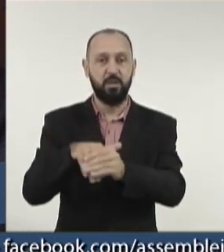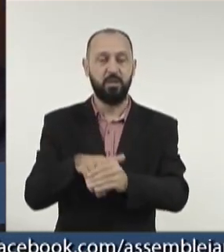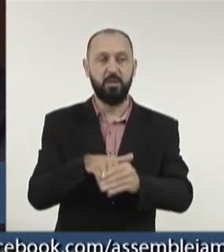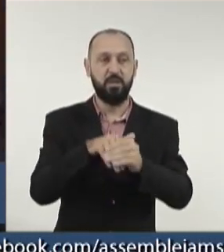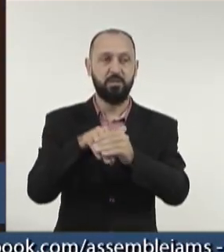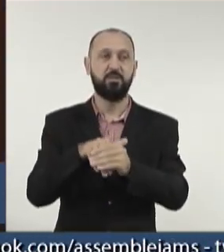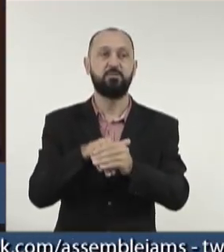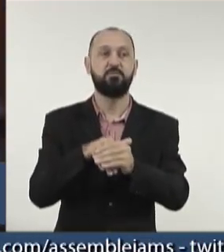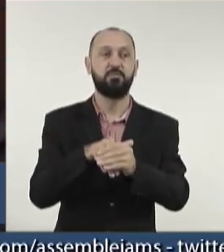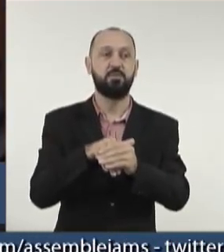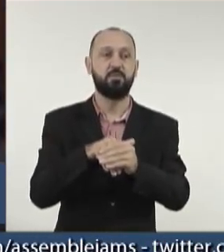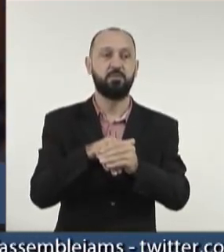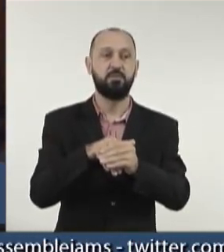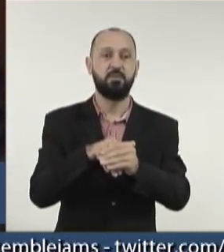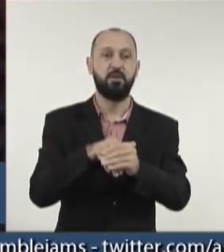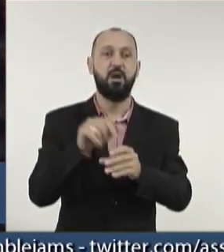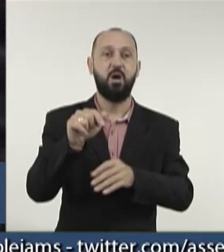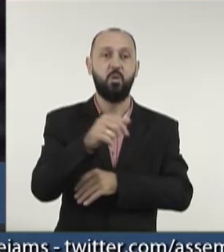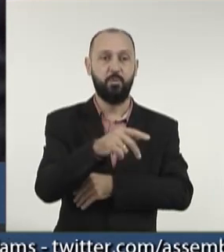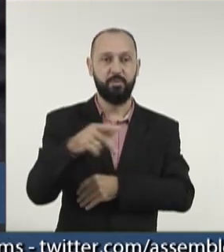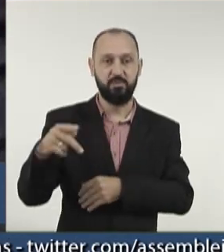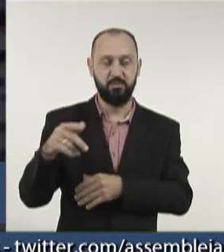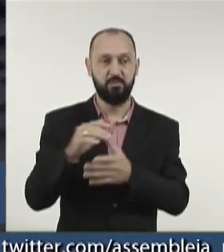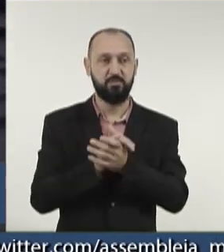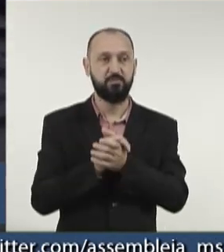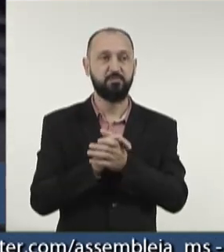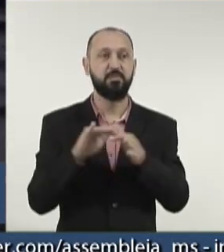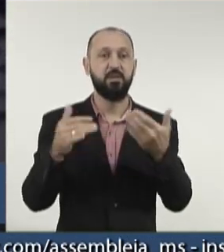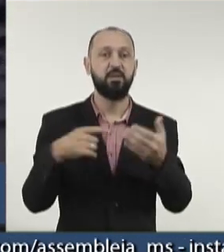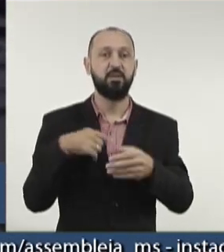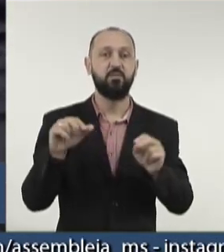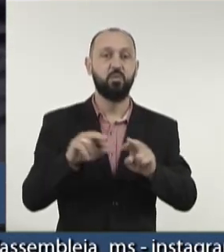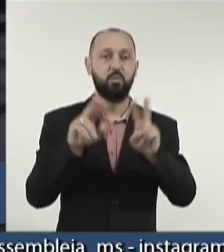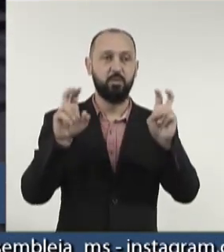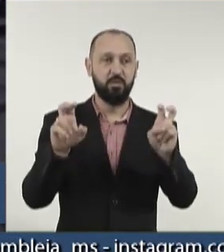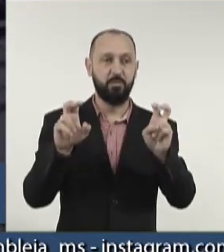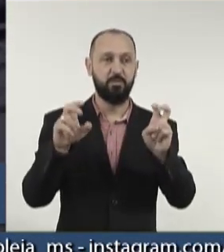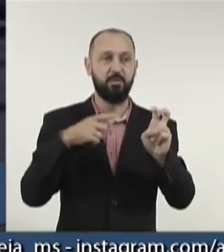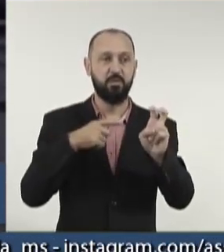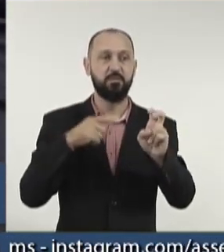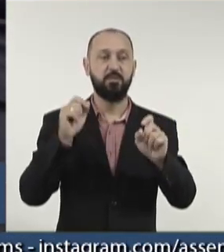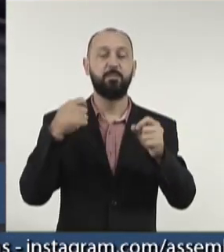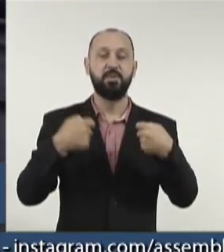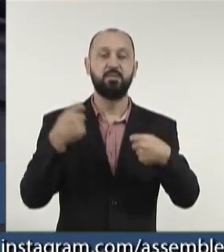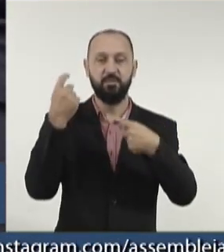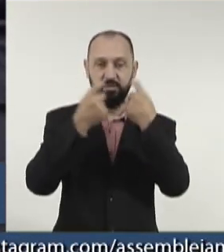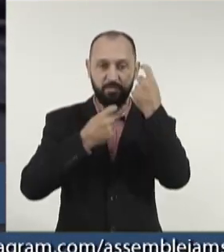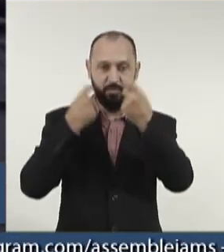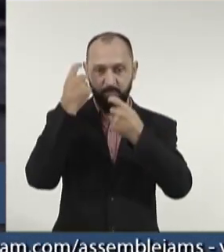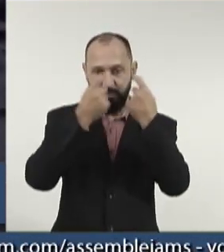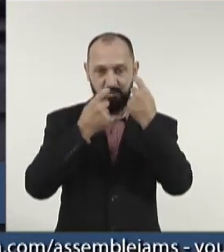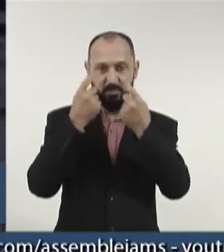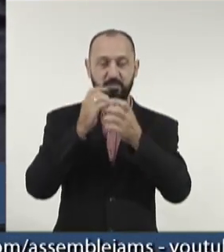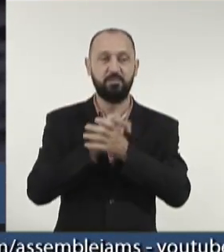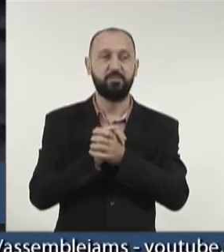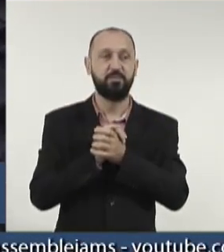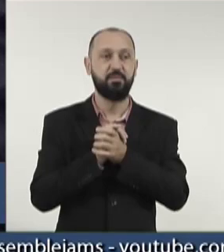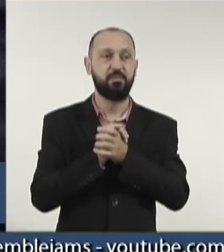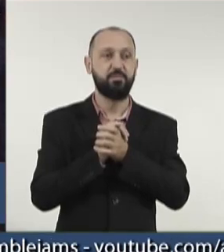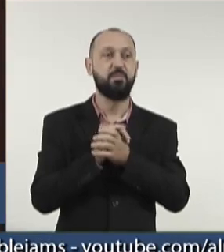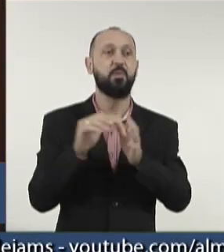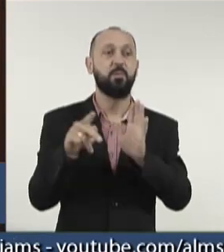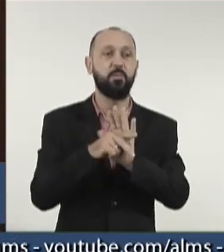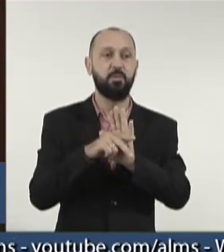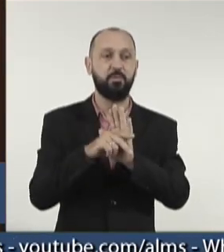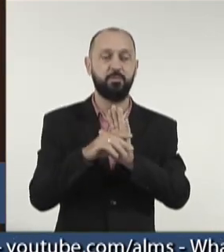infinitas ao seu mandatário. Então, quem trouxe esse tema, quem deveria ter essa preocupação, deputado, é o próprio